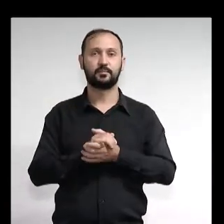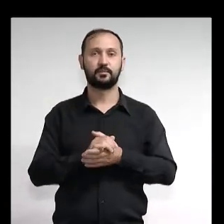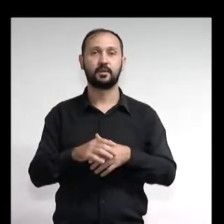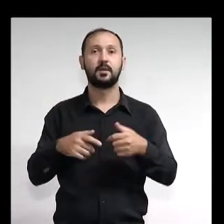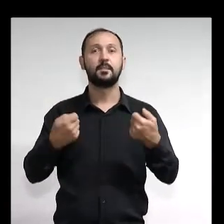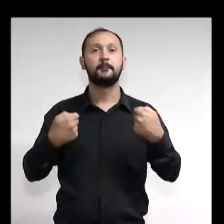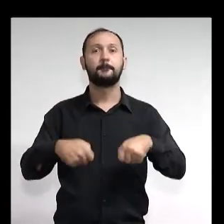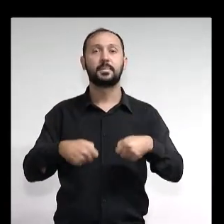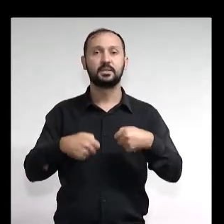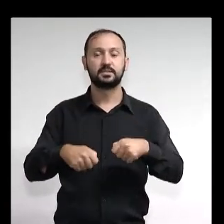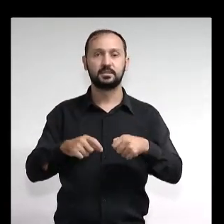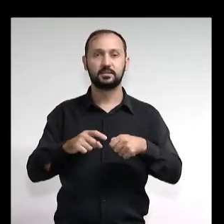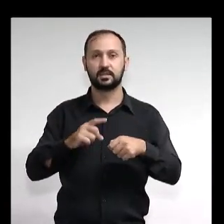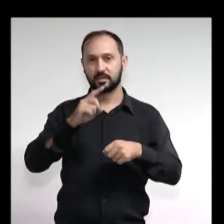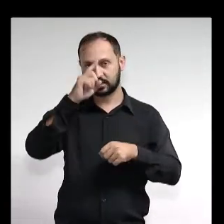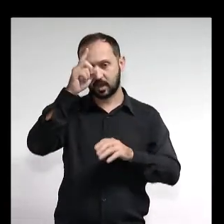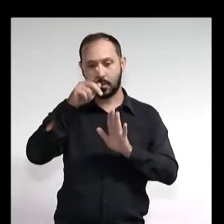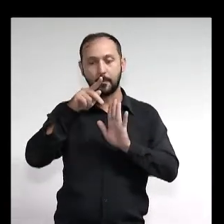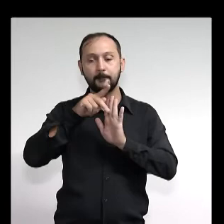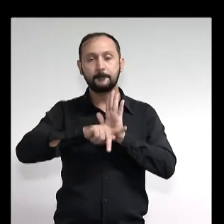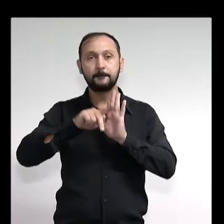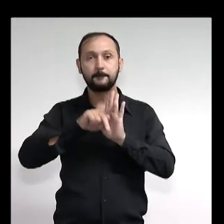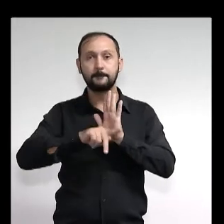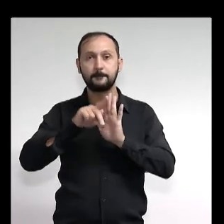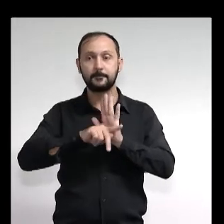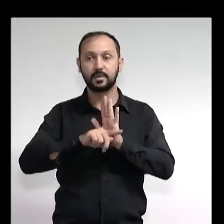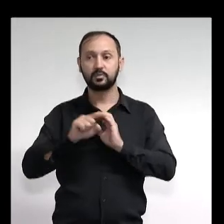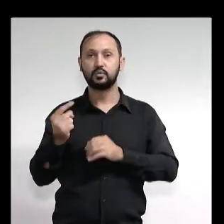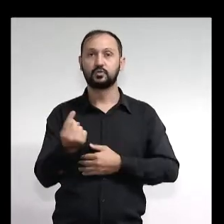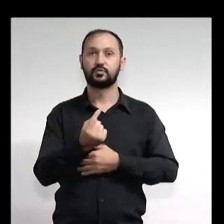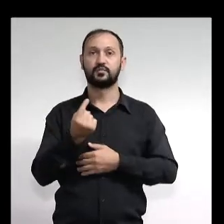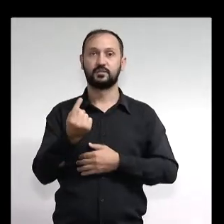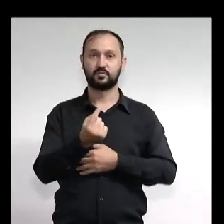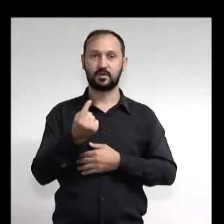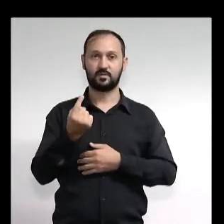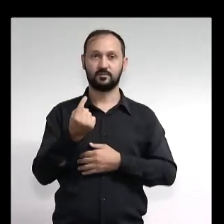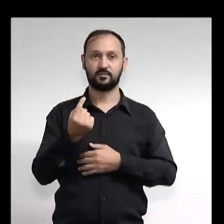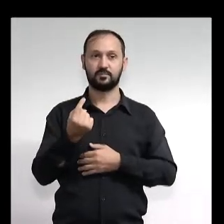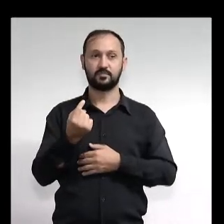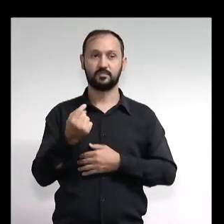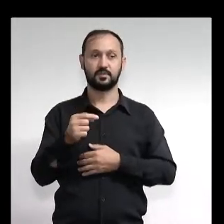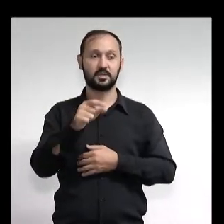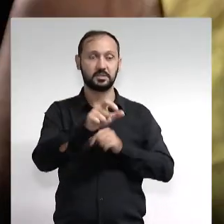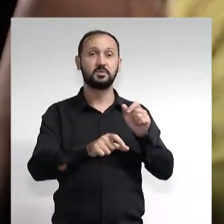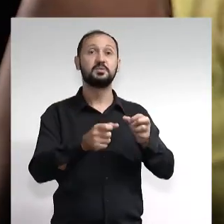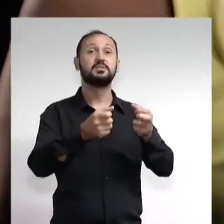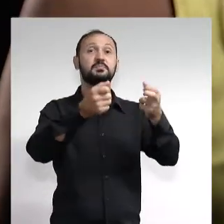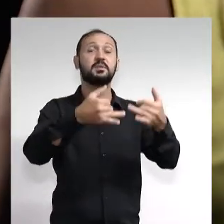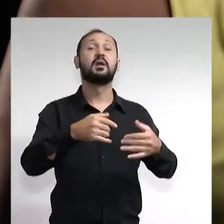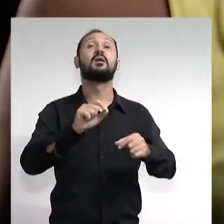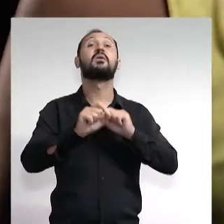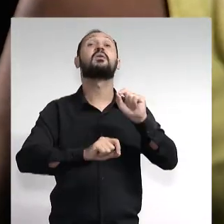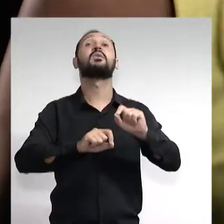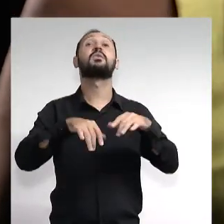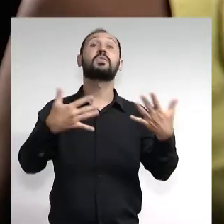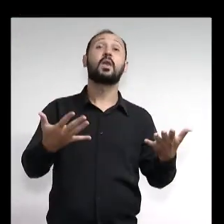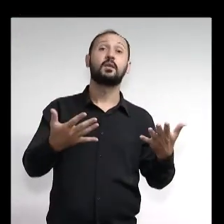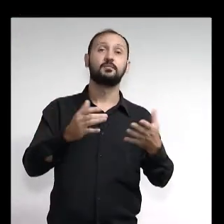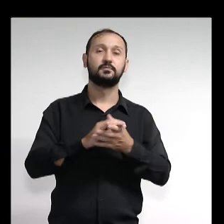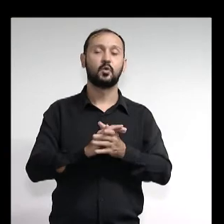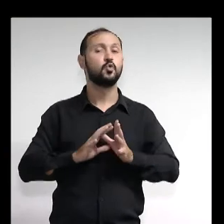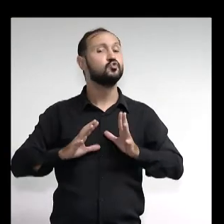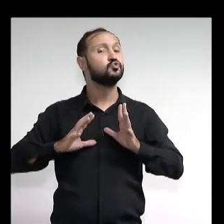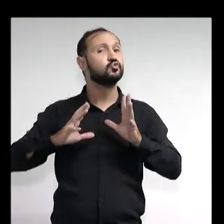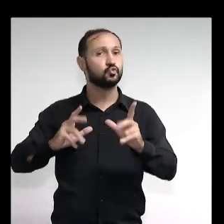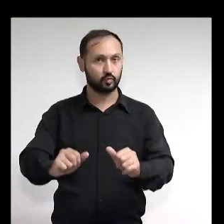que elaborar um plano individual para o acompanhamento. Ela não diz quem do público, ela diz que